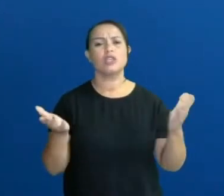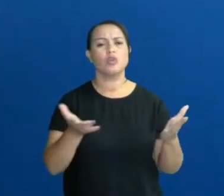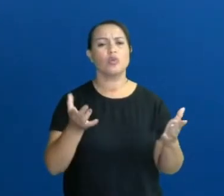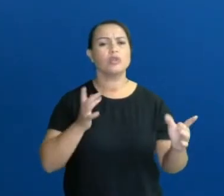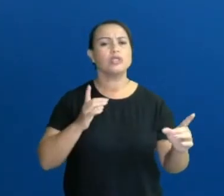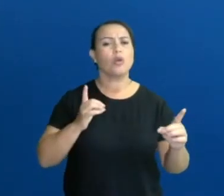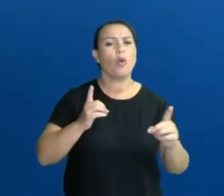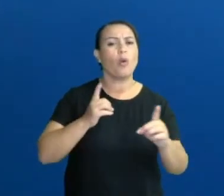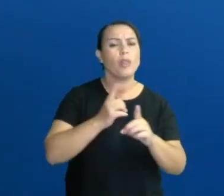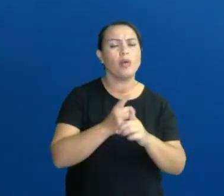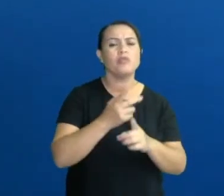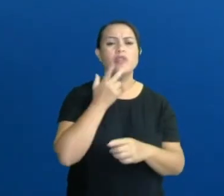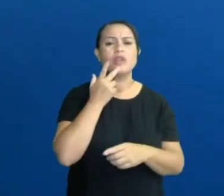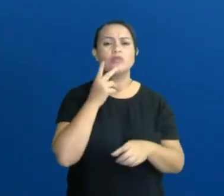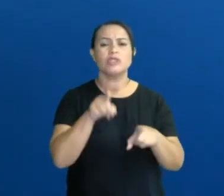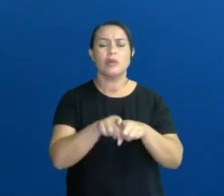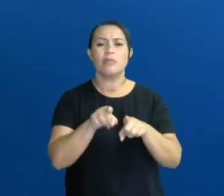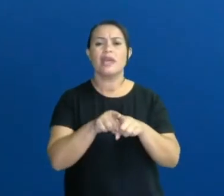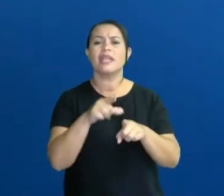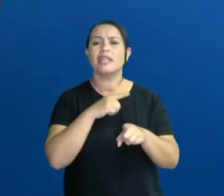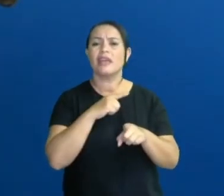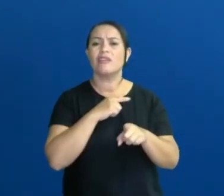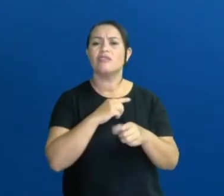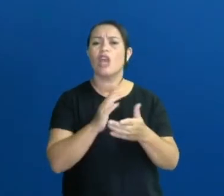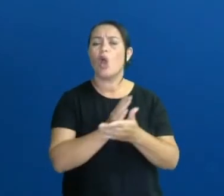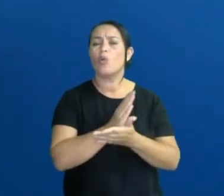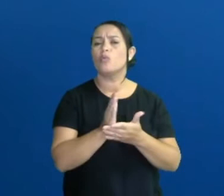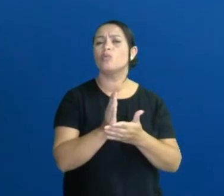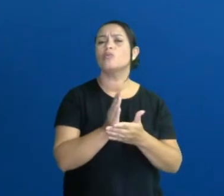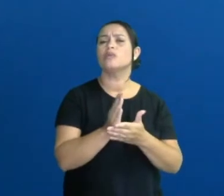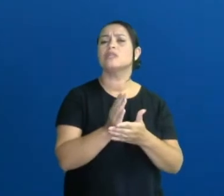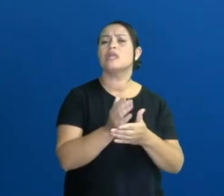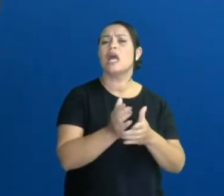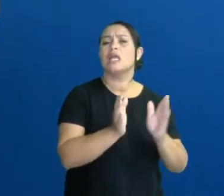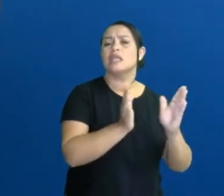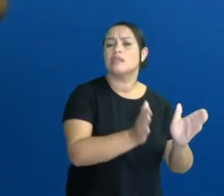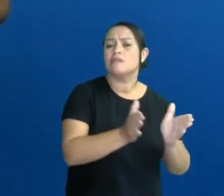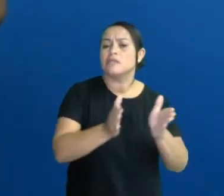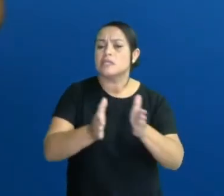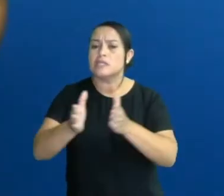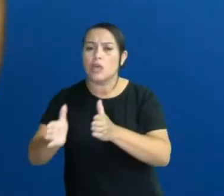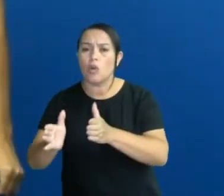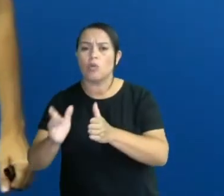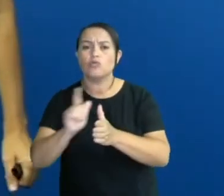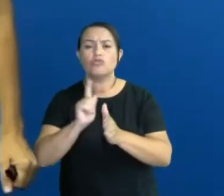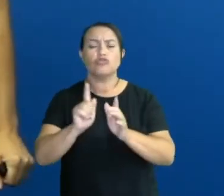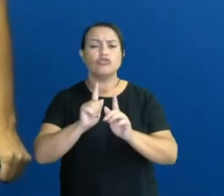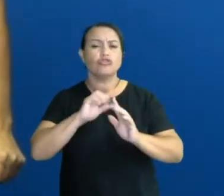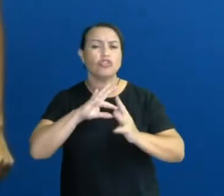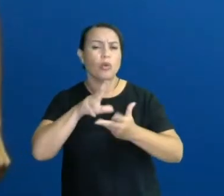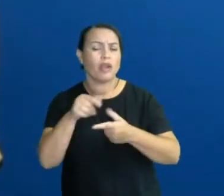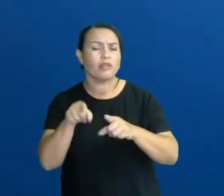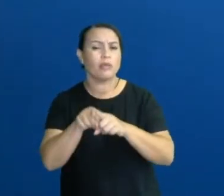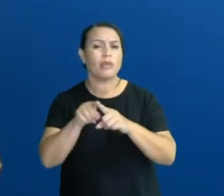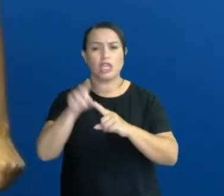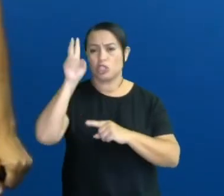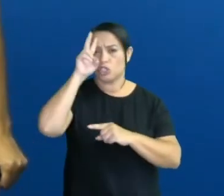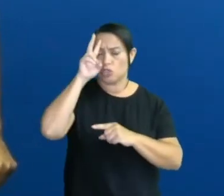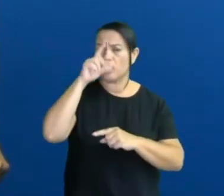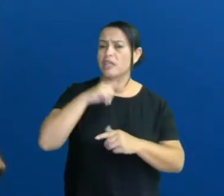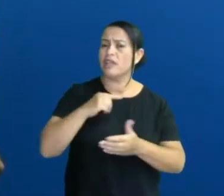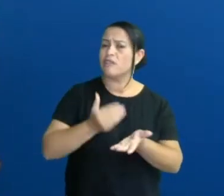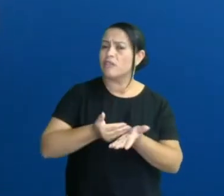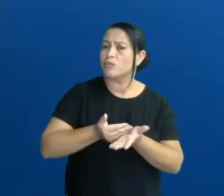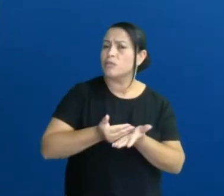encontramos ou dizemos de divisão geográfica, divisão histórica, ela tem início a partir desse processo aqui e por